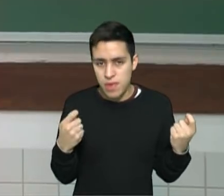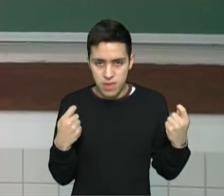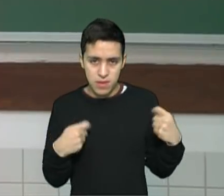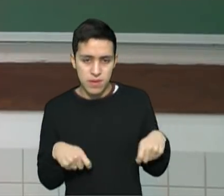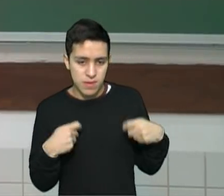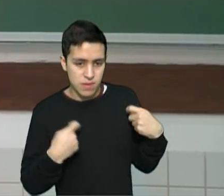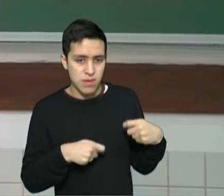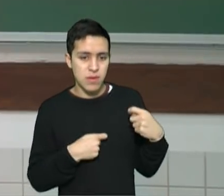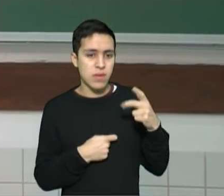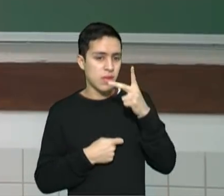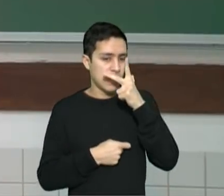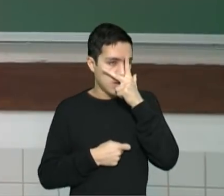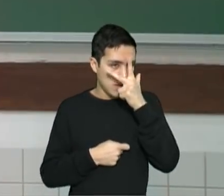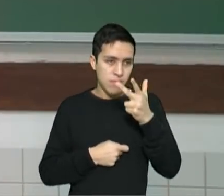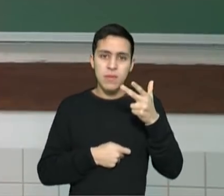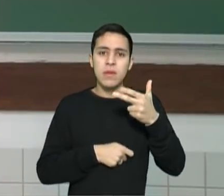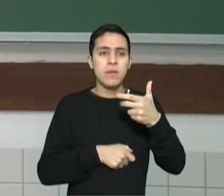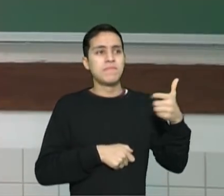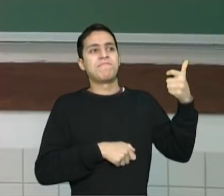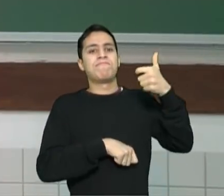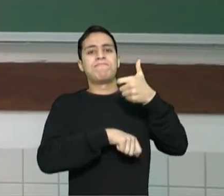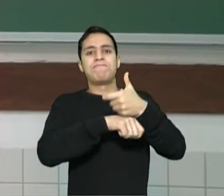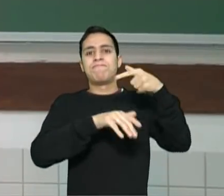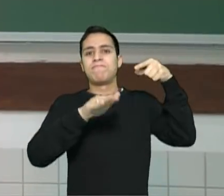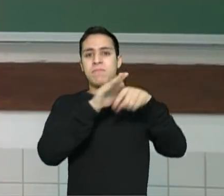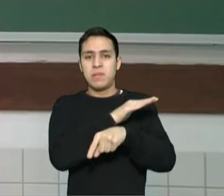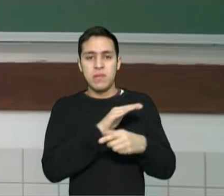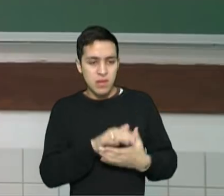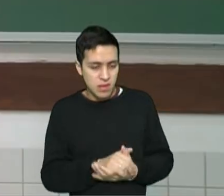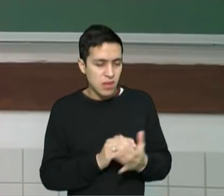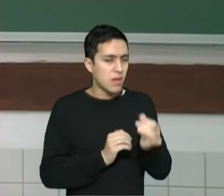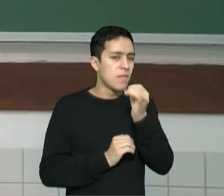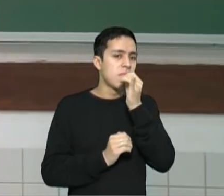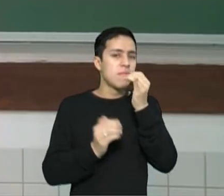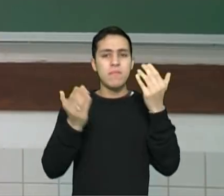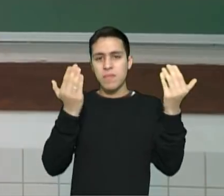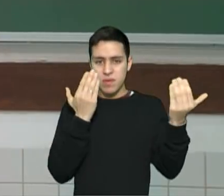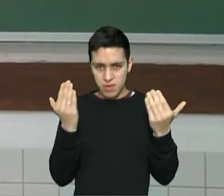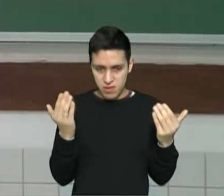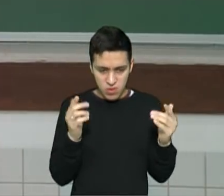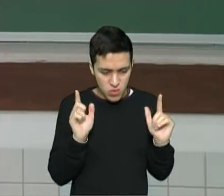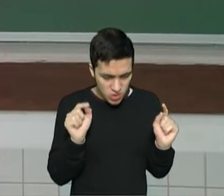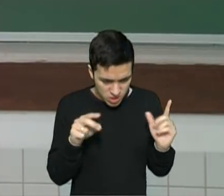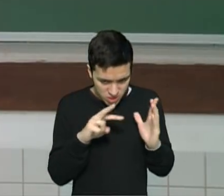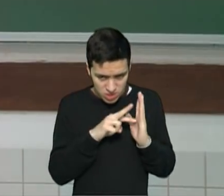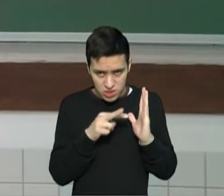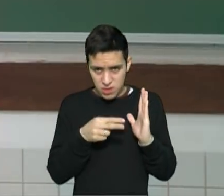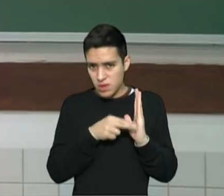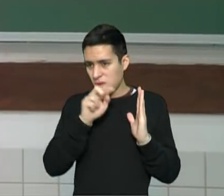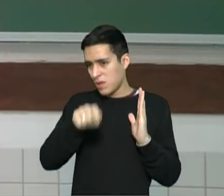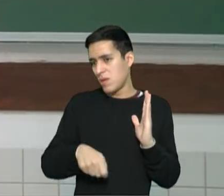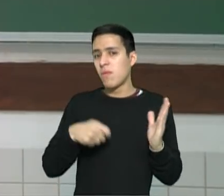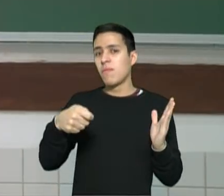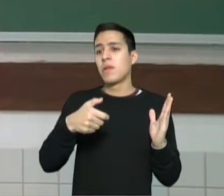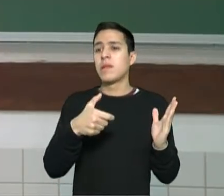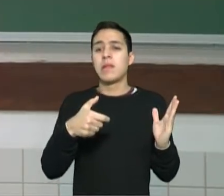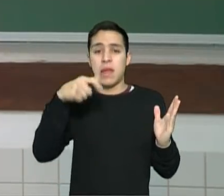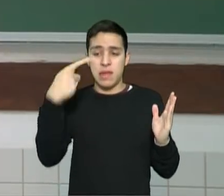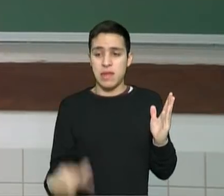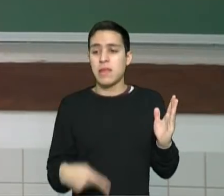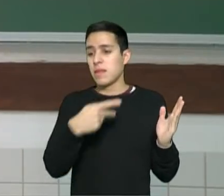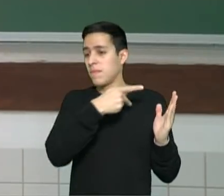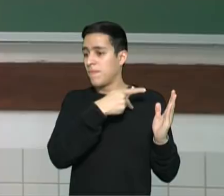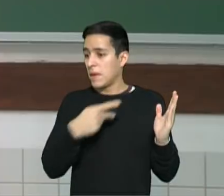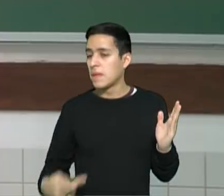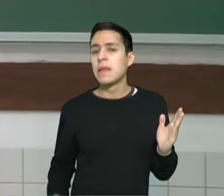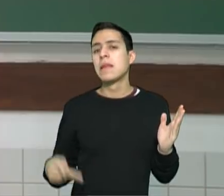é o mais elevado grau. Se a gente fizer uma comparação, é como se eu estivesse falando do presidente da República aqui no Brasil. Então,